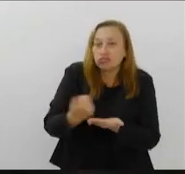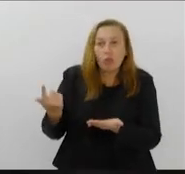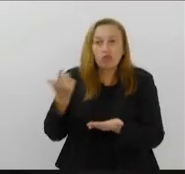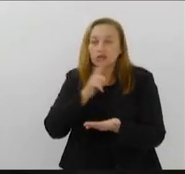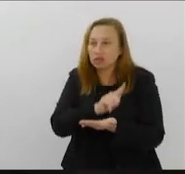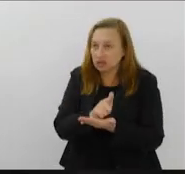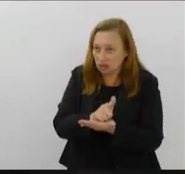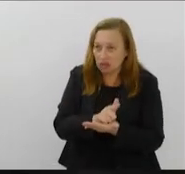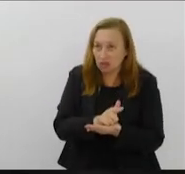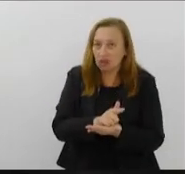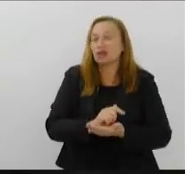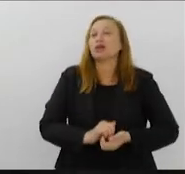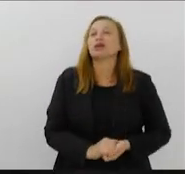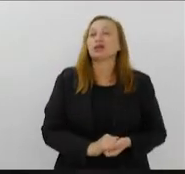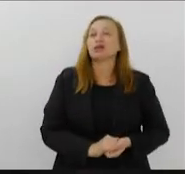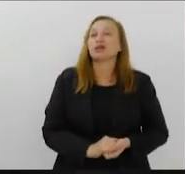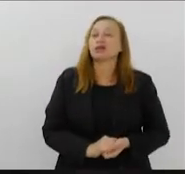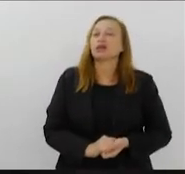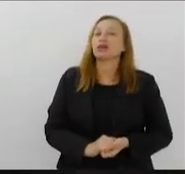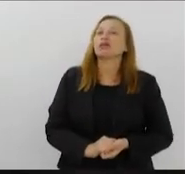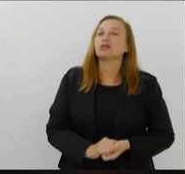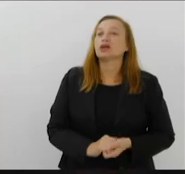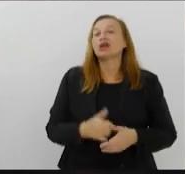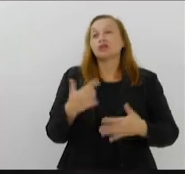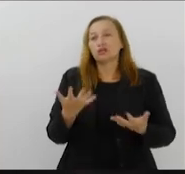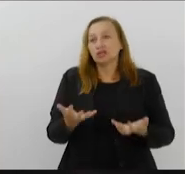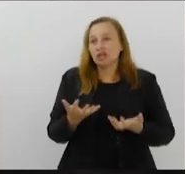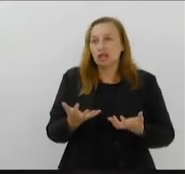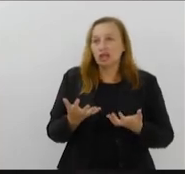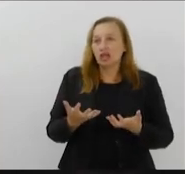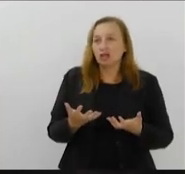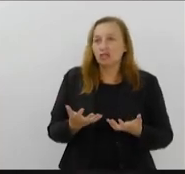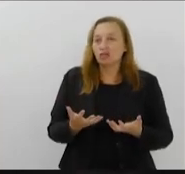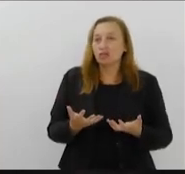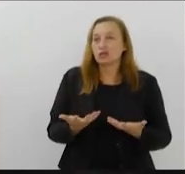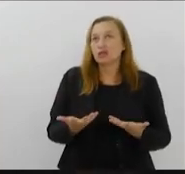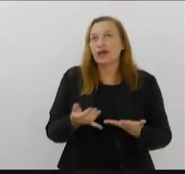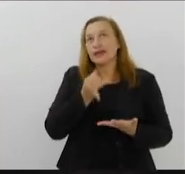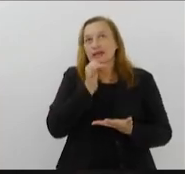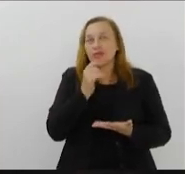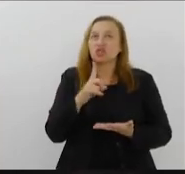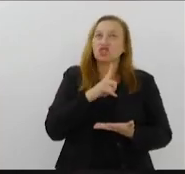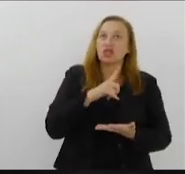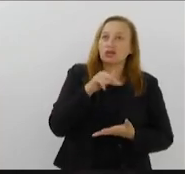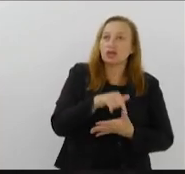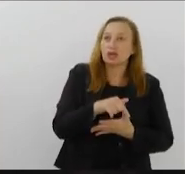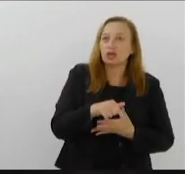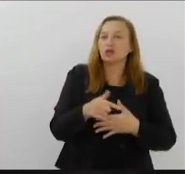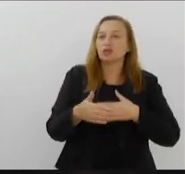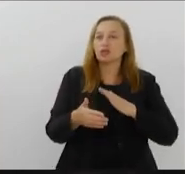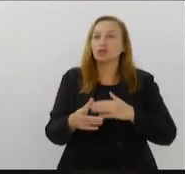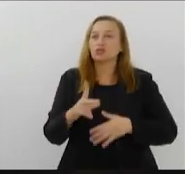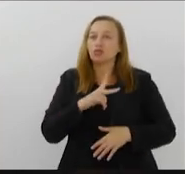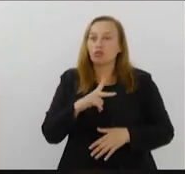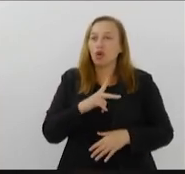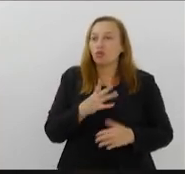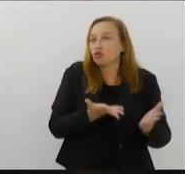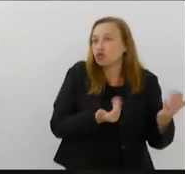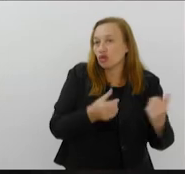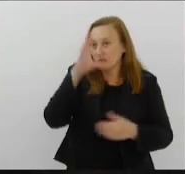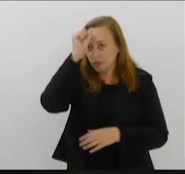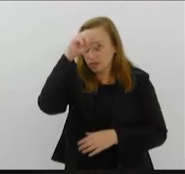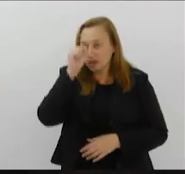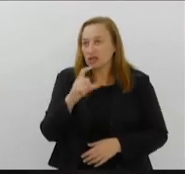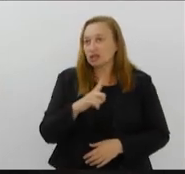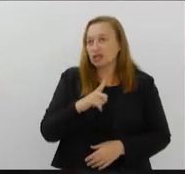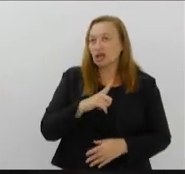construir algo duradouro, né? E não iniciativas isoladas, como, por exemplo, a gente tem aqui no próprio Jovem Aprendiz, onde a gente tem um